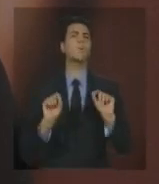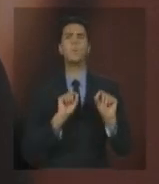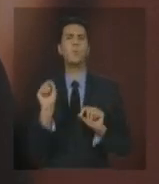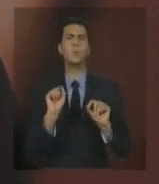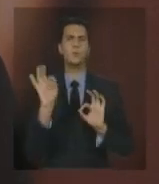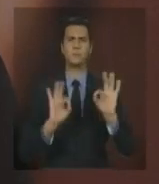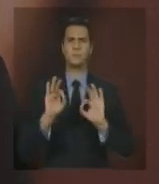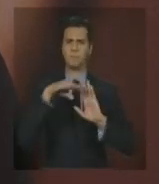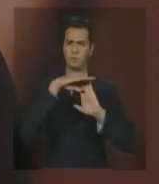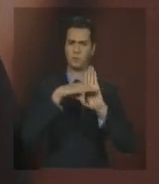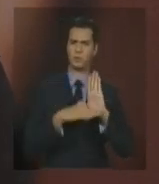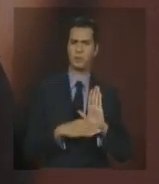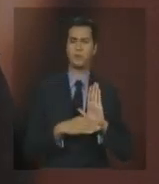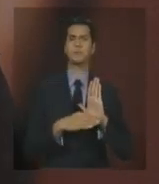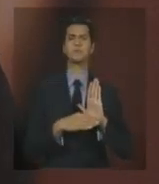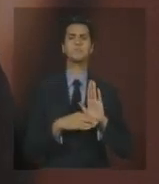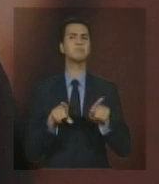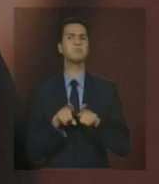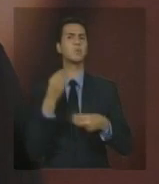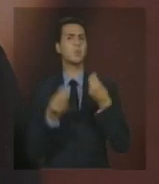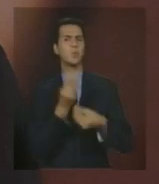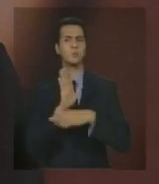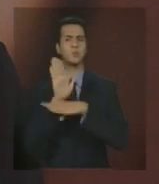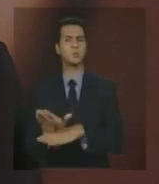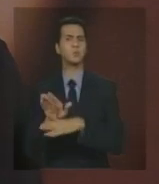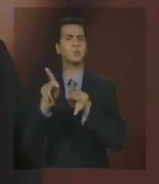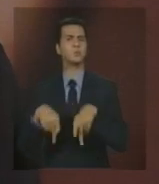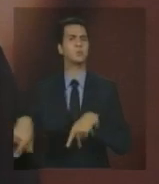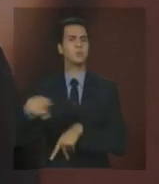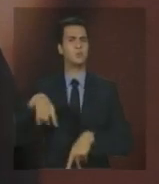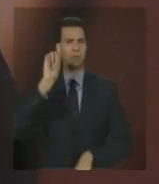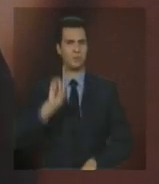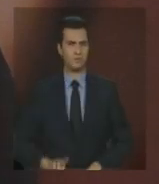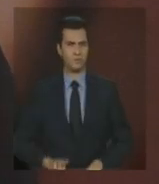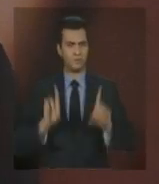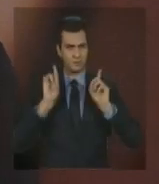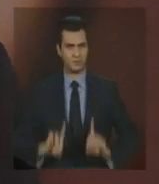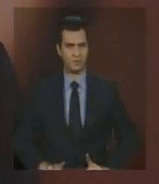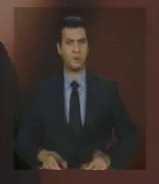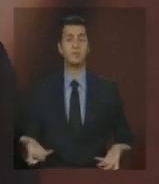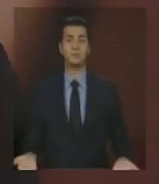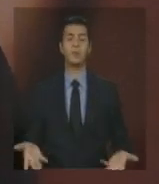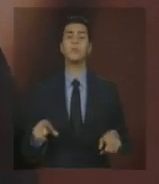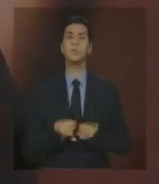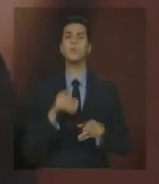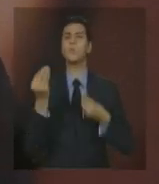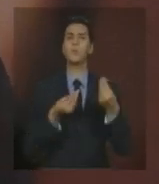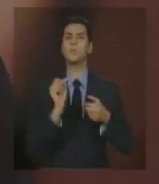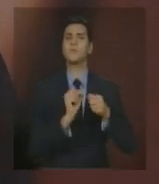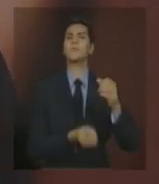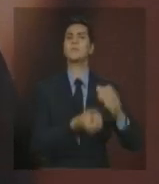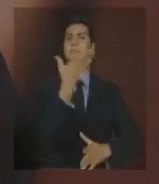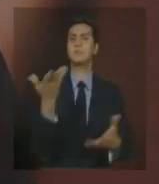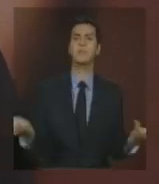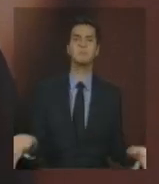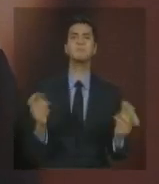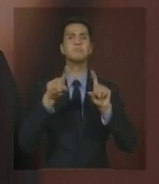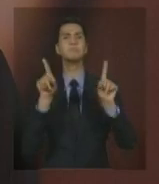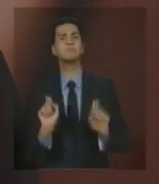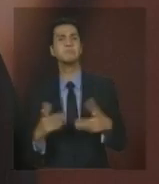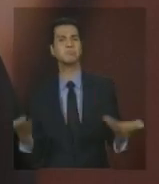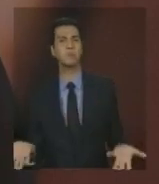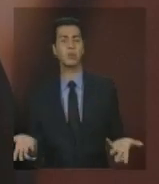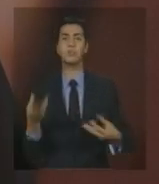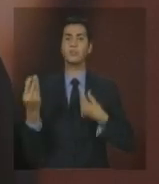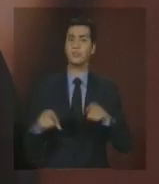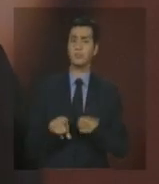forma ele vai melhorar a vida dessa população? Como será implementado? Quais os desafios para as políticas públicas para as